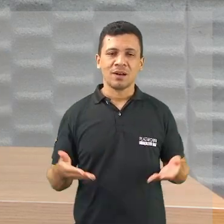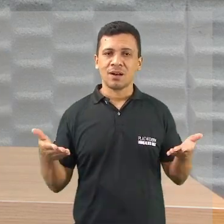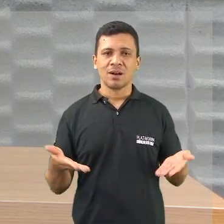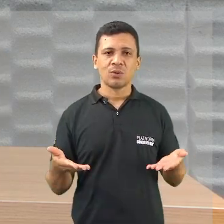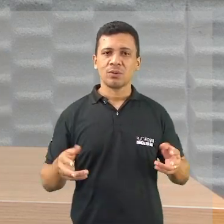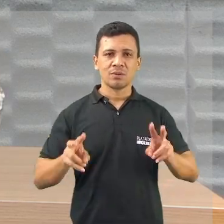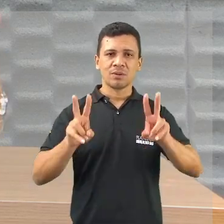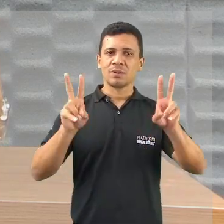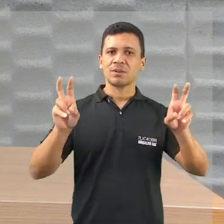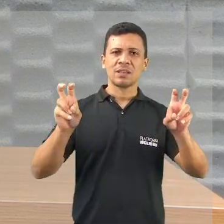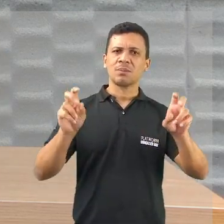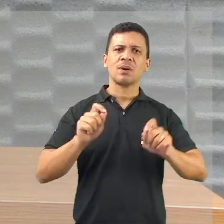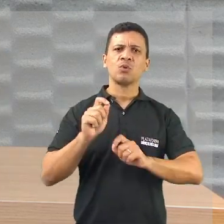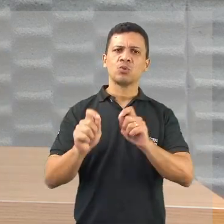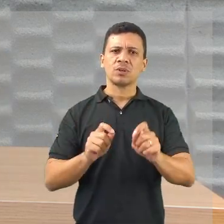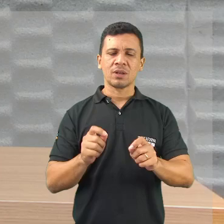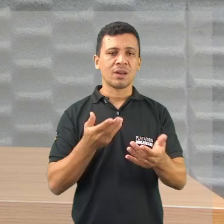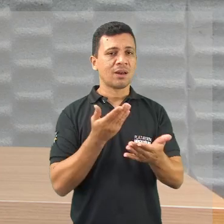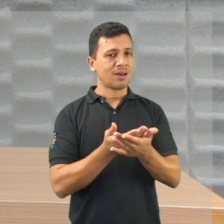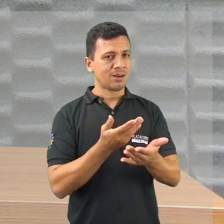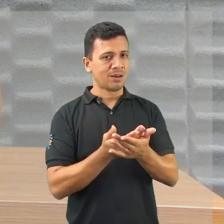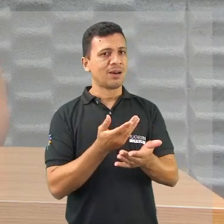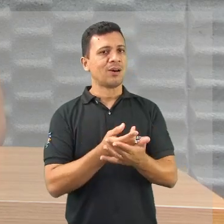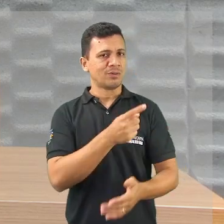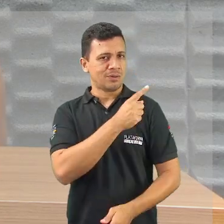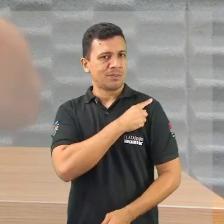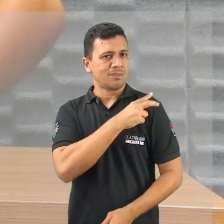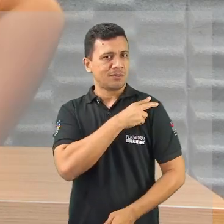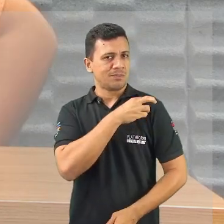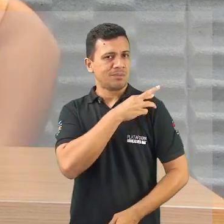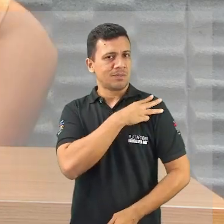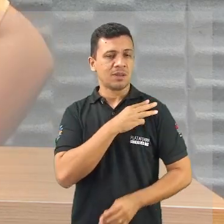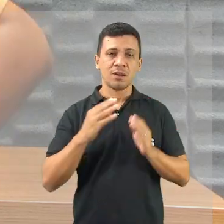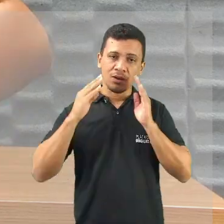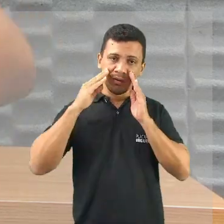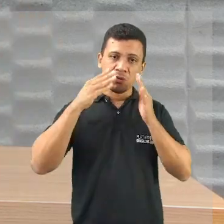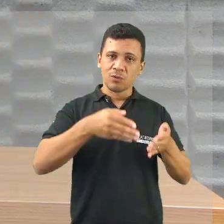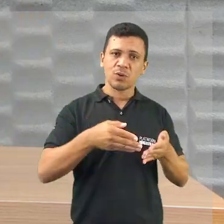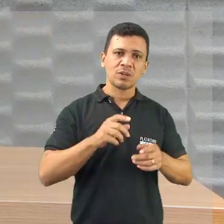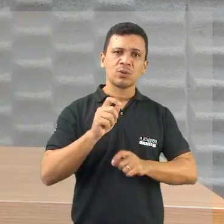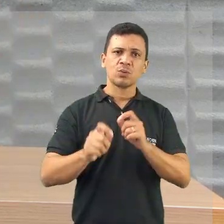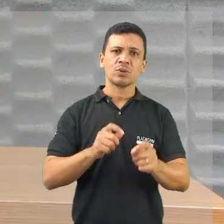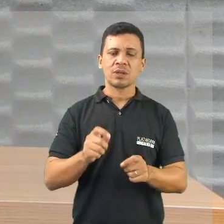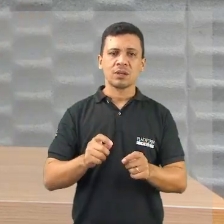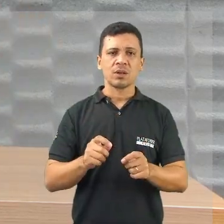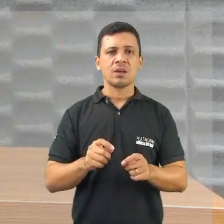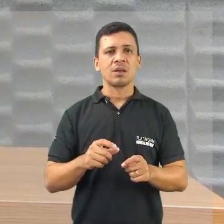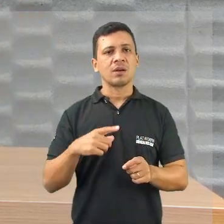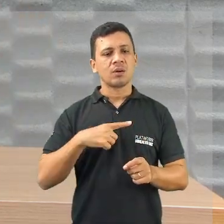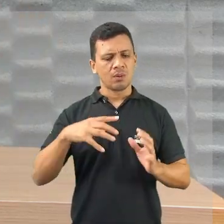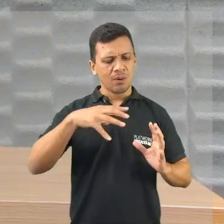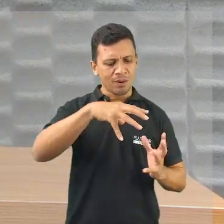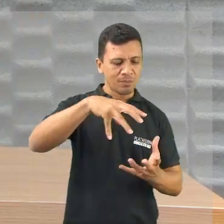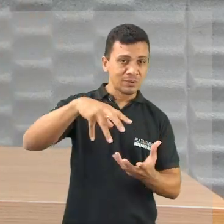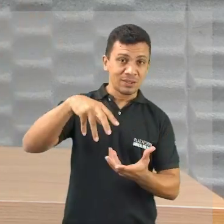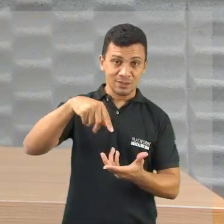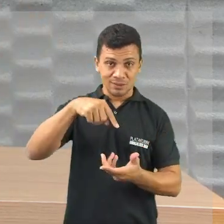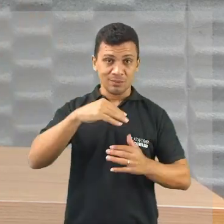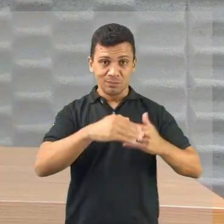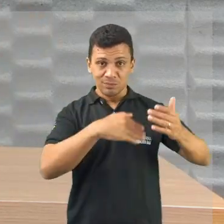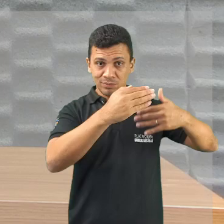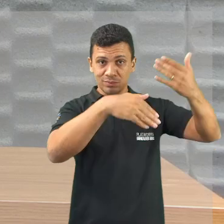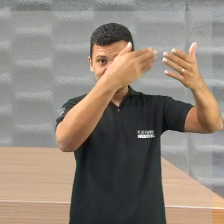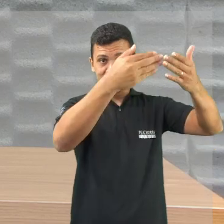falando, um ciclo de aulas, do ensino médio, e a gente está focando especificamente nessas aulas sobre a evolução do nosso planeta, do ponto de